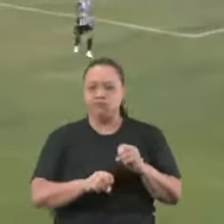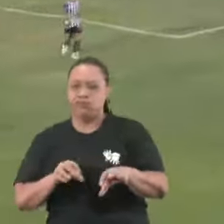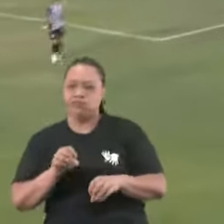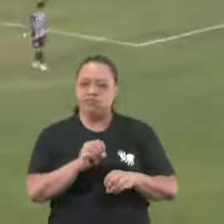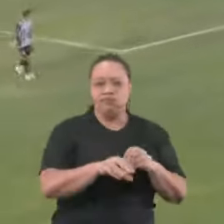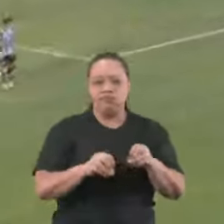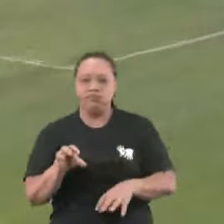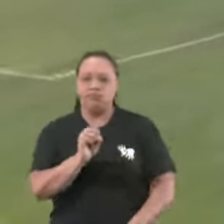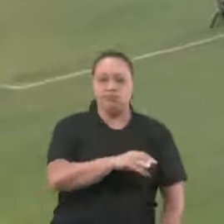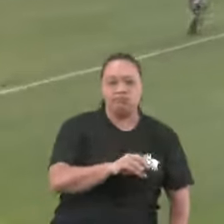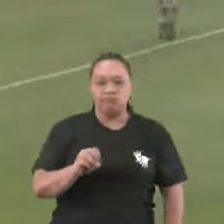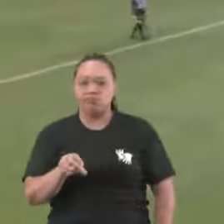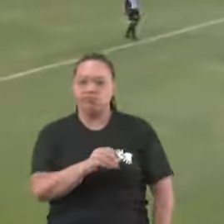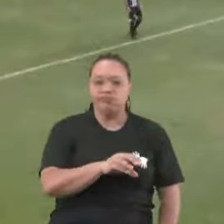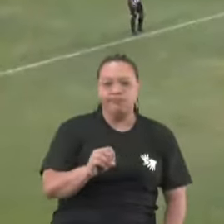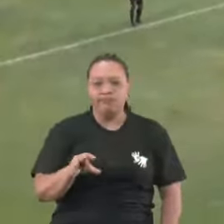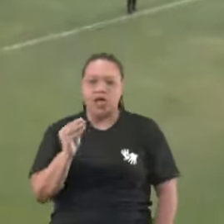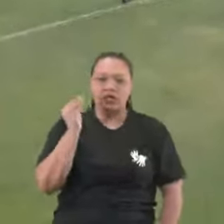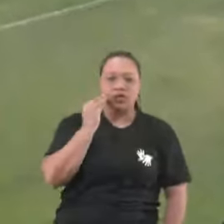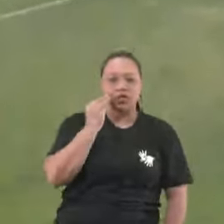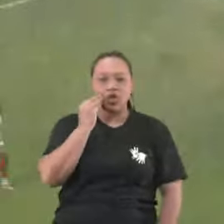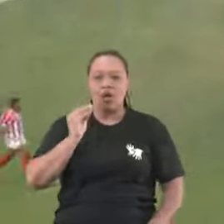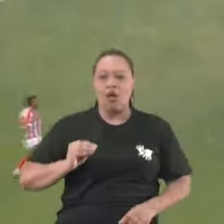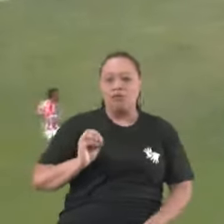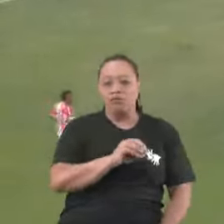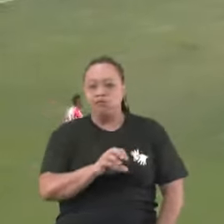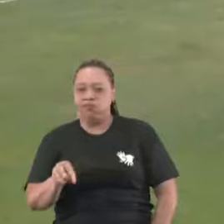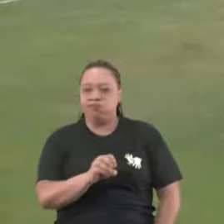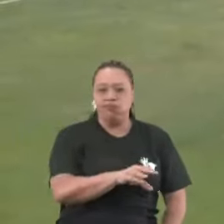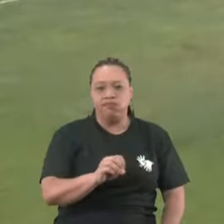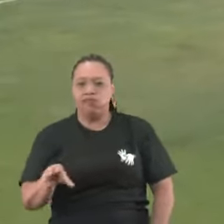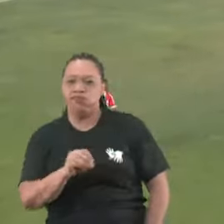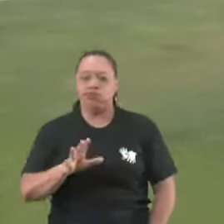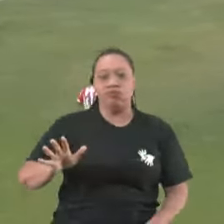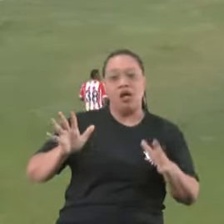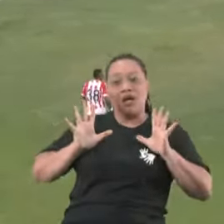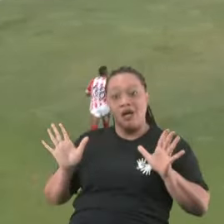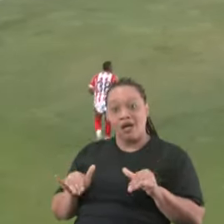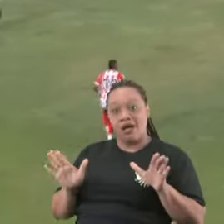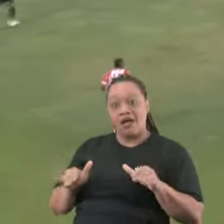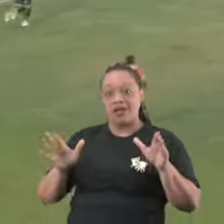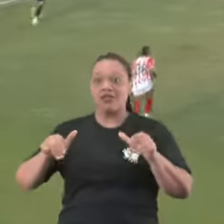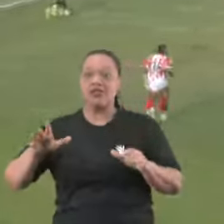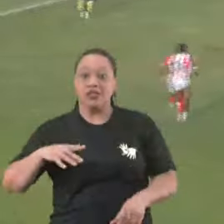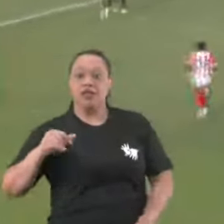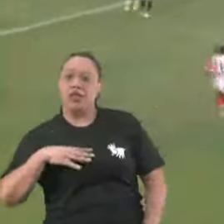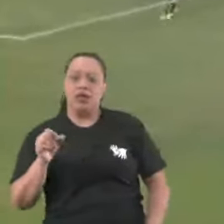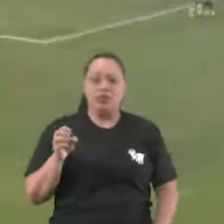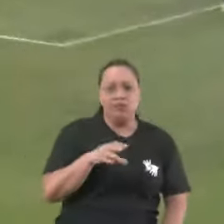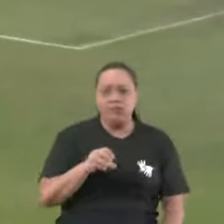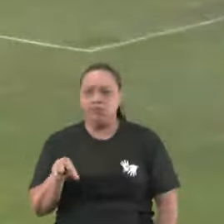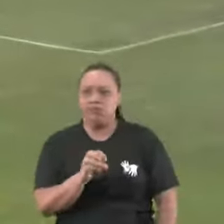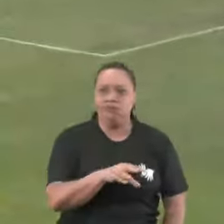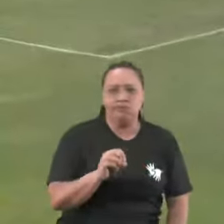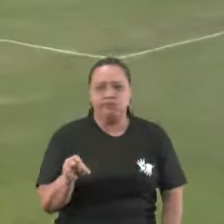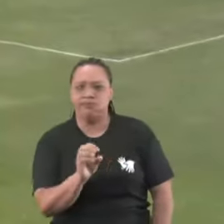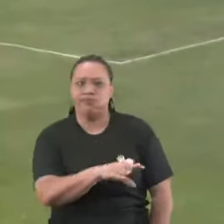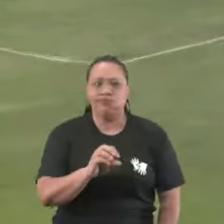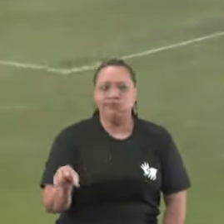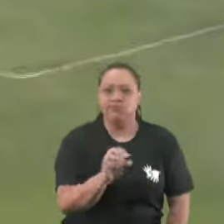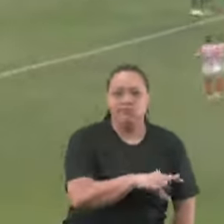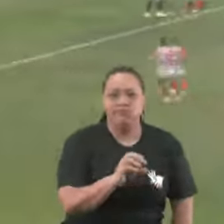Tentou o passe. Bola fácil para a saída do Asa, mas era tão fácil que o Colina errou. Bola de graça para o